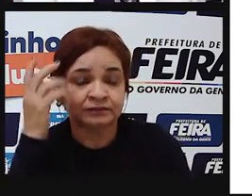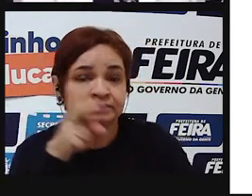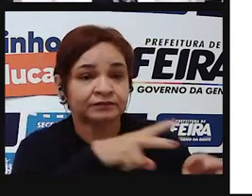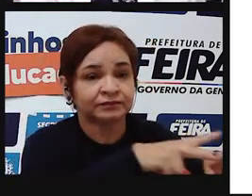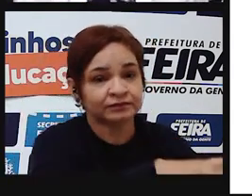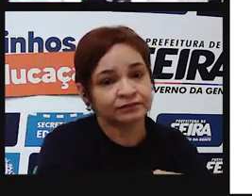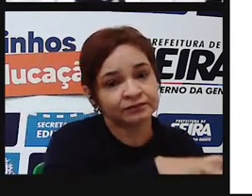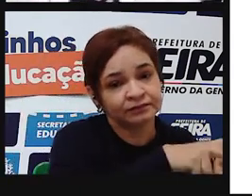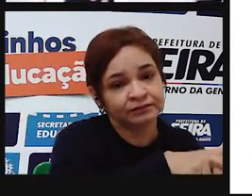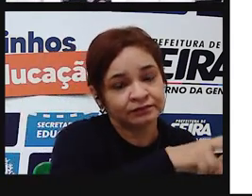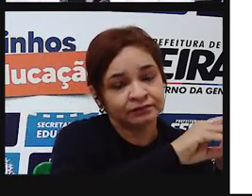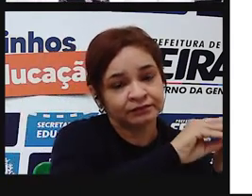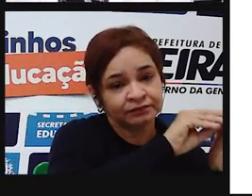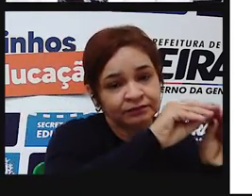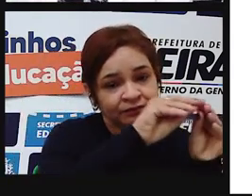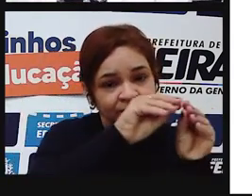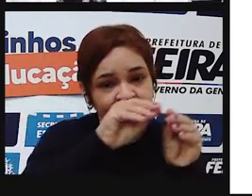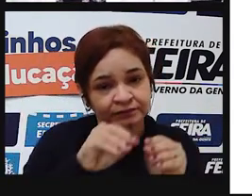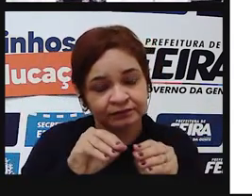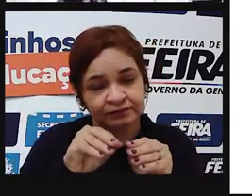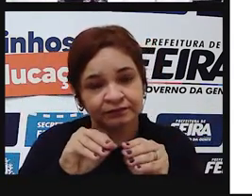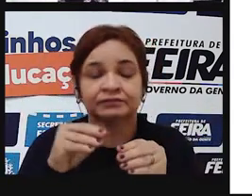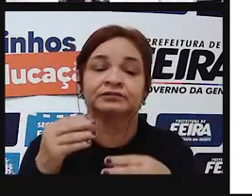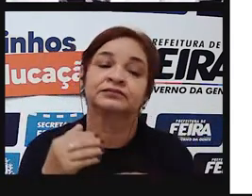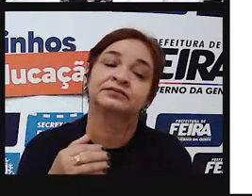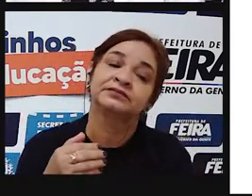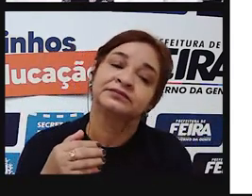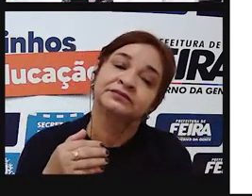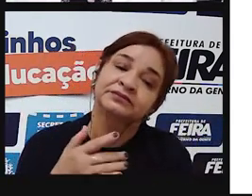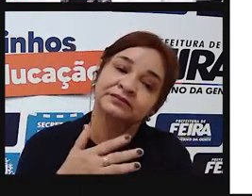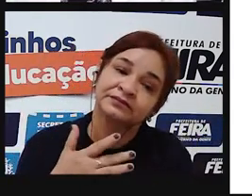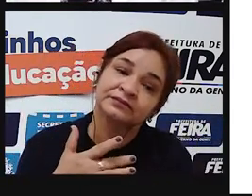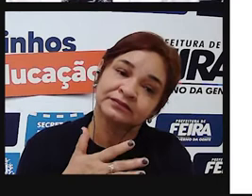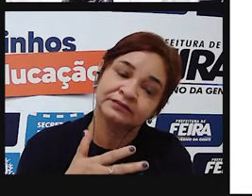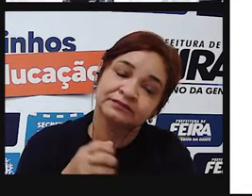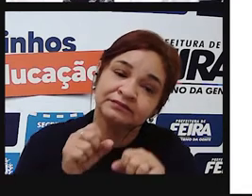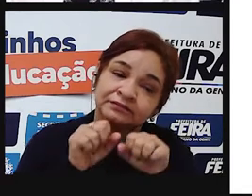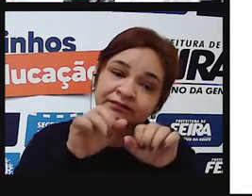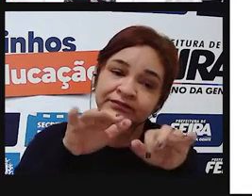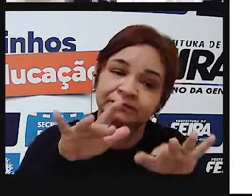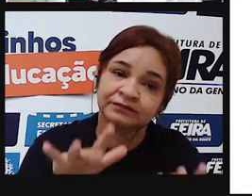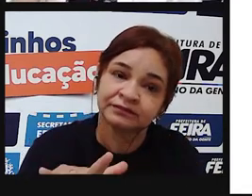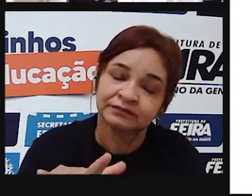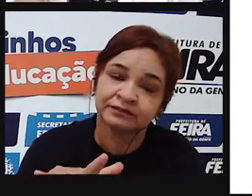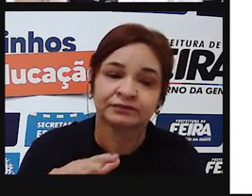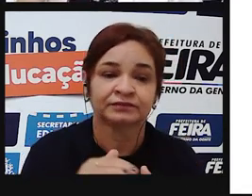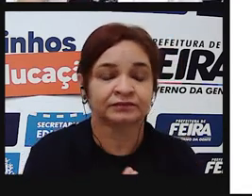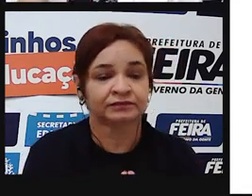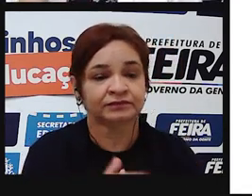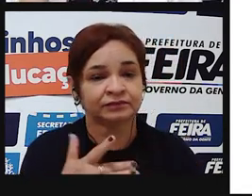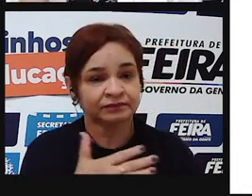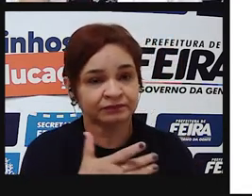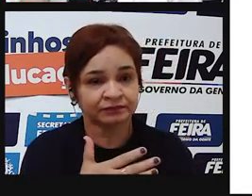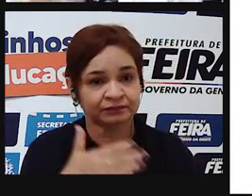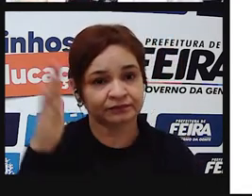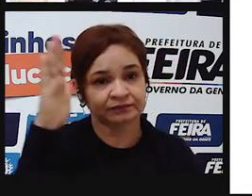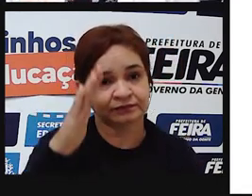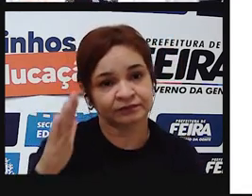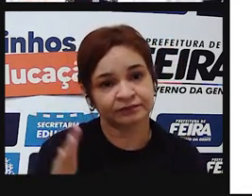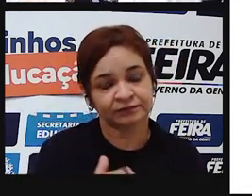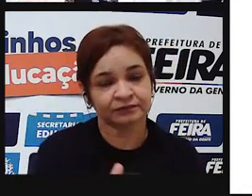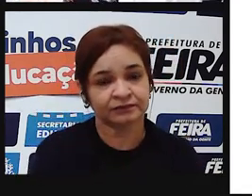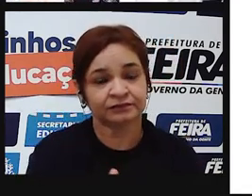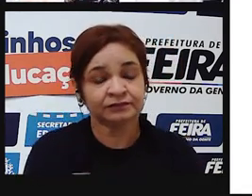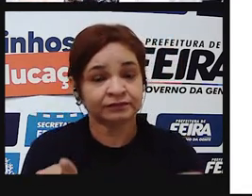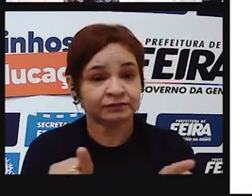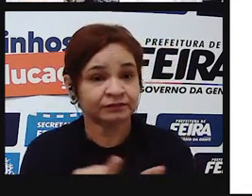áreas rurais agora para as áreas urbanas, para a expansão das cidades brasileiras. E vai